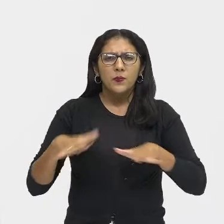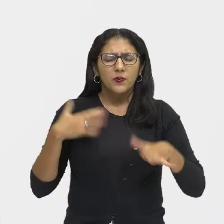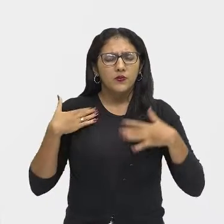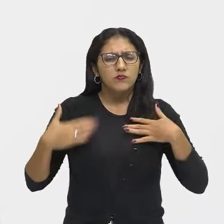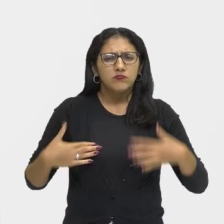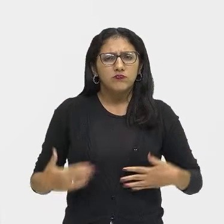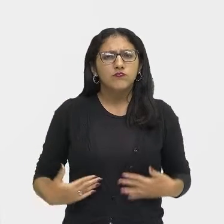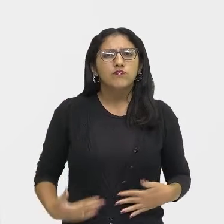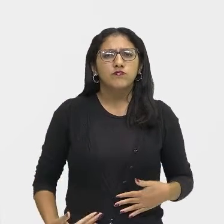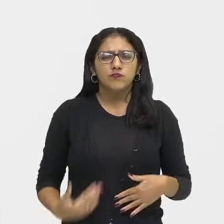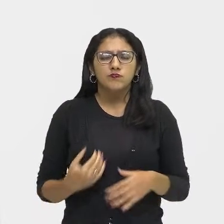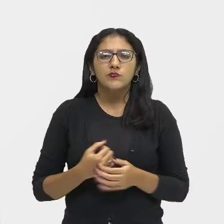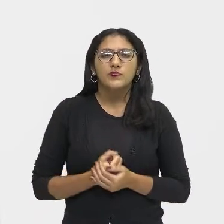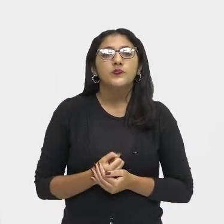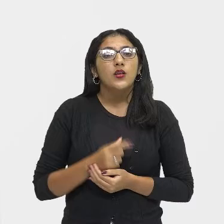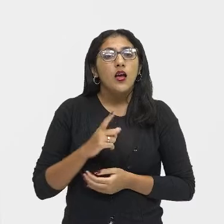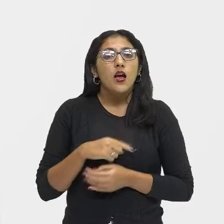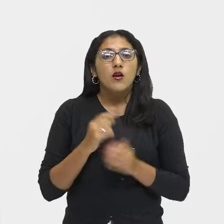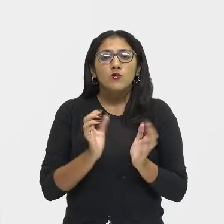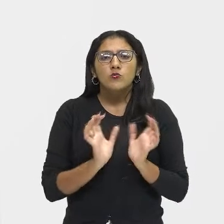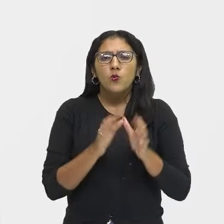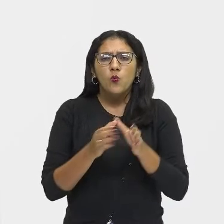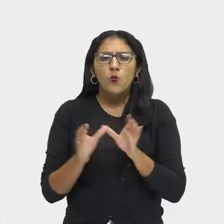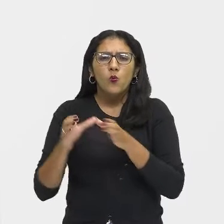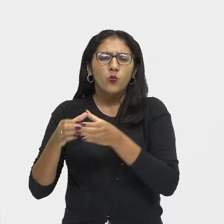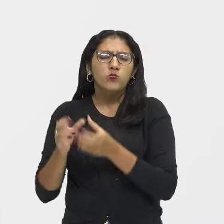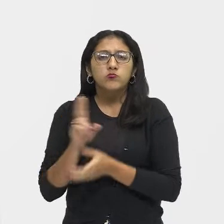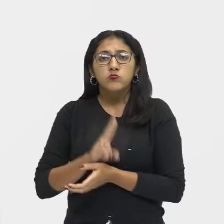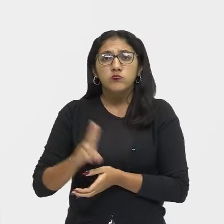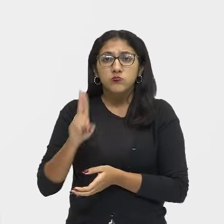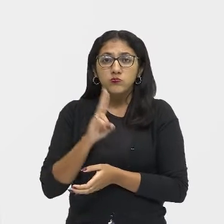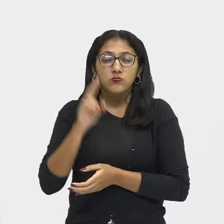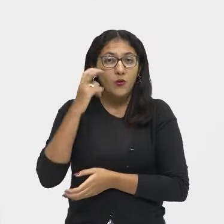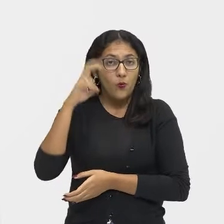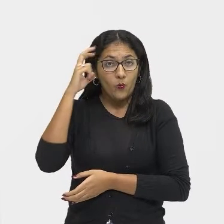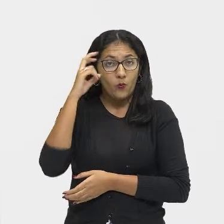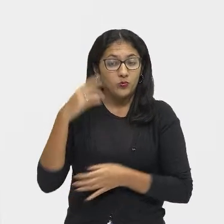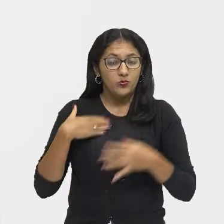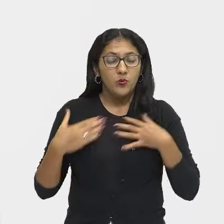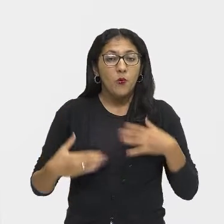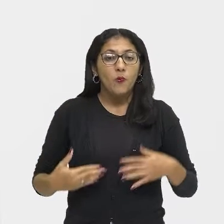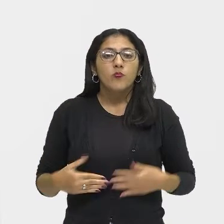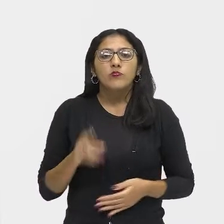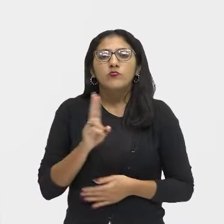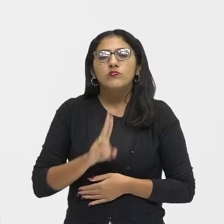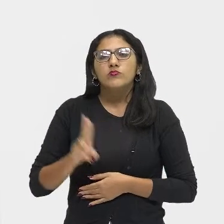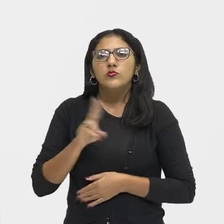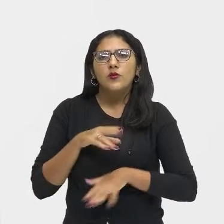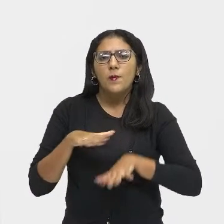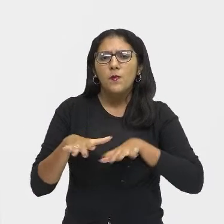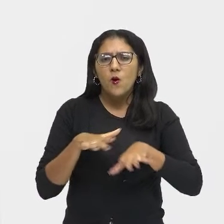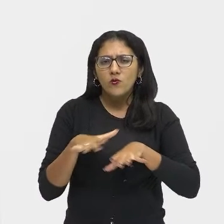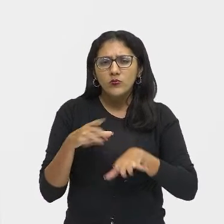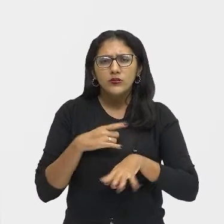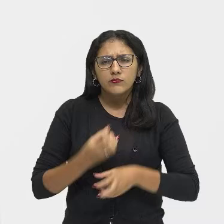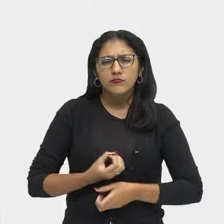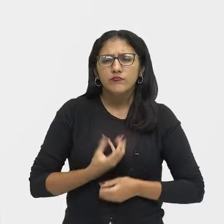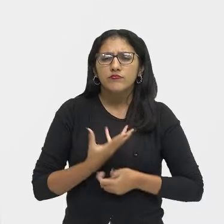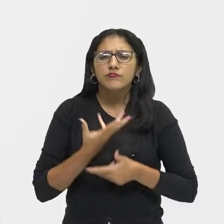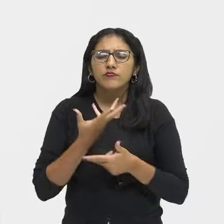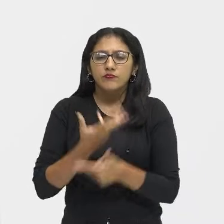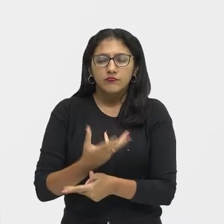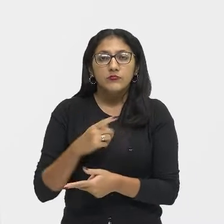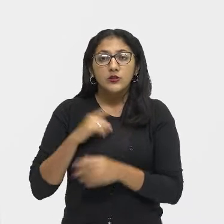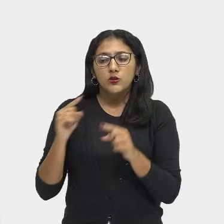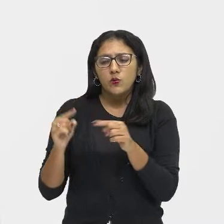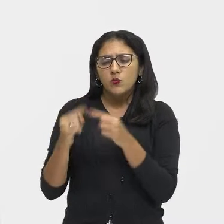expressivas são o conjunto de manifestações da cultura corporal composto por movimentos que se expressam em